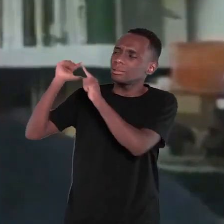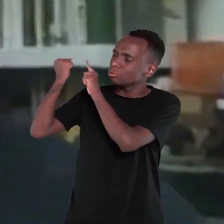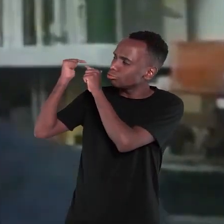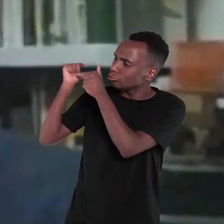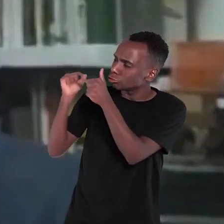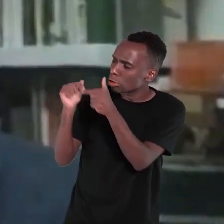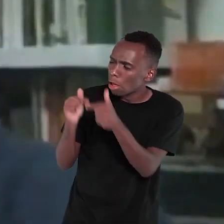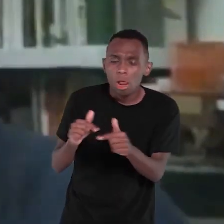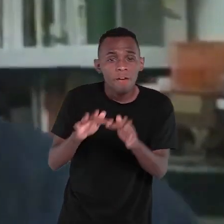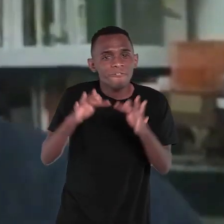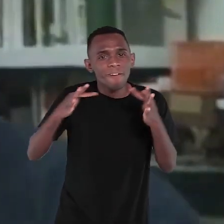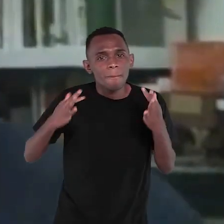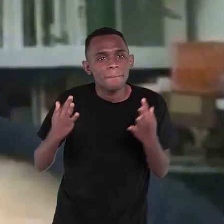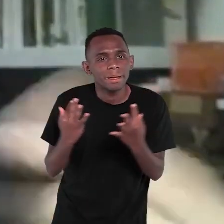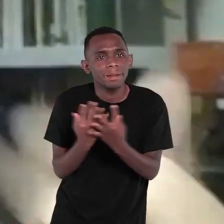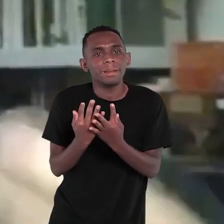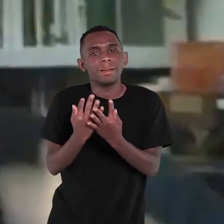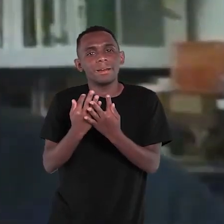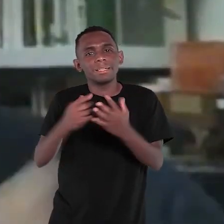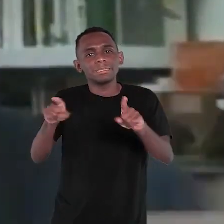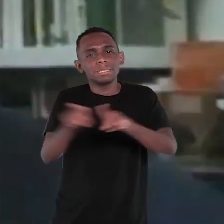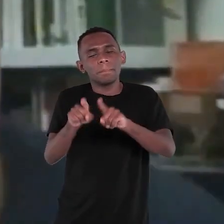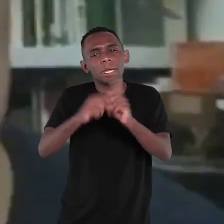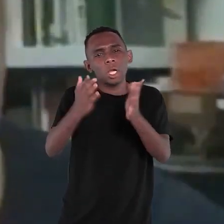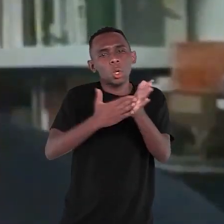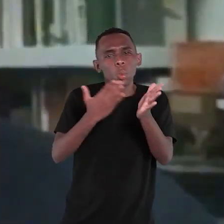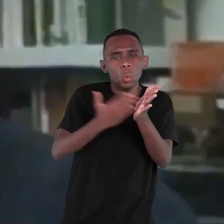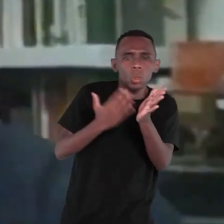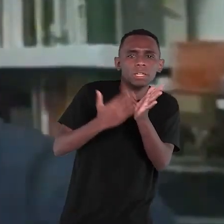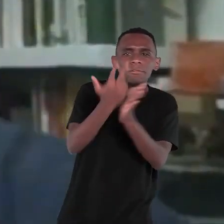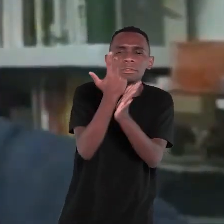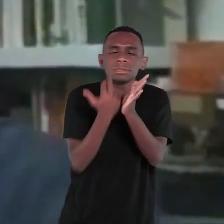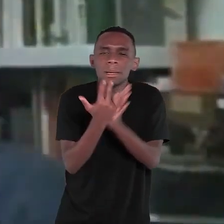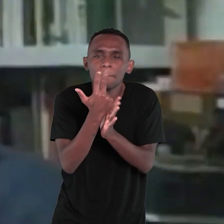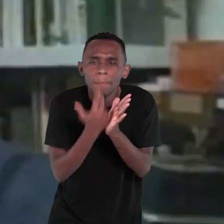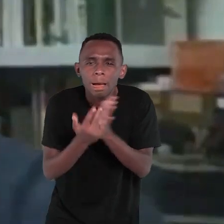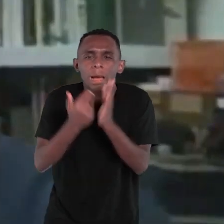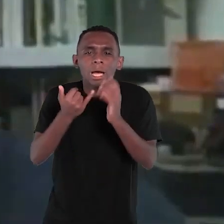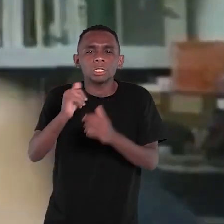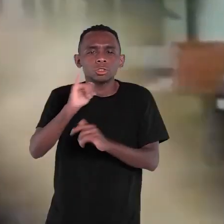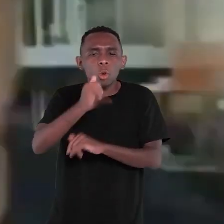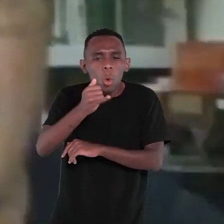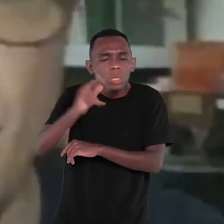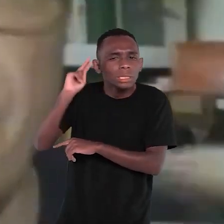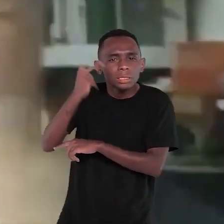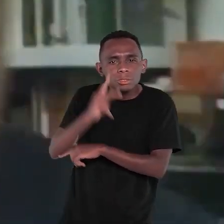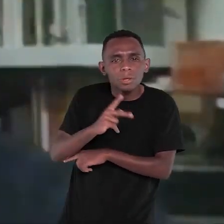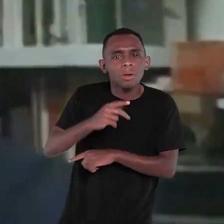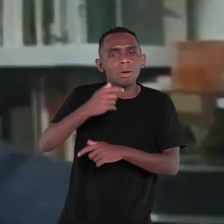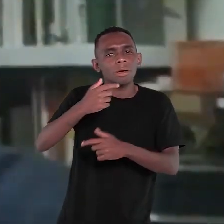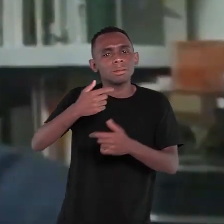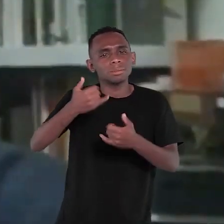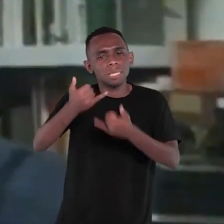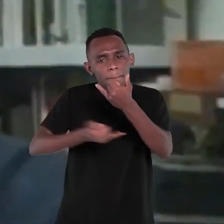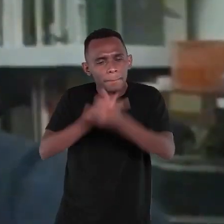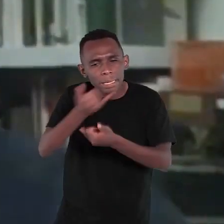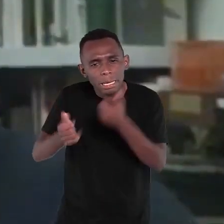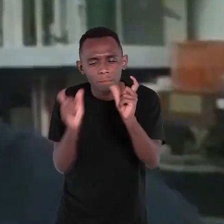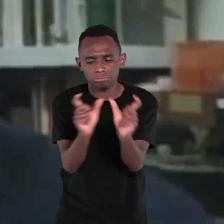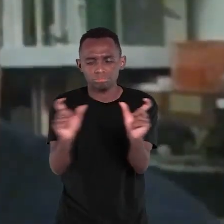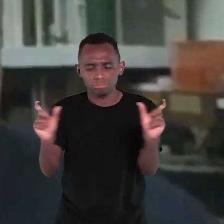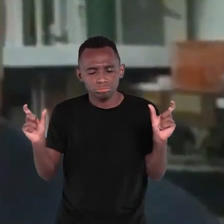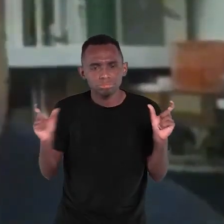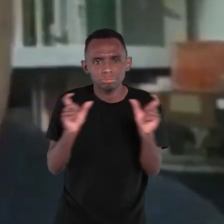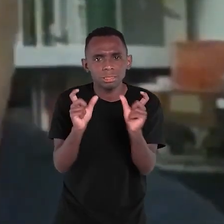da família, em torno dos livros de imagem, de contar histórias, de brincar com palavras,